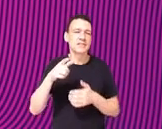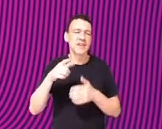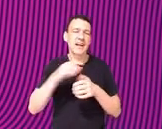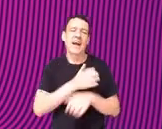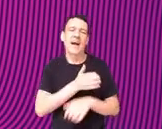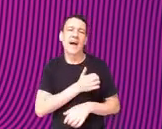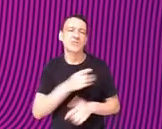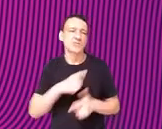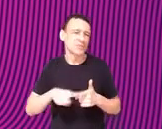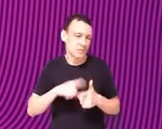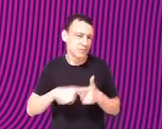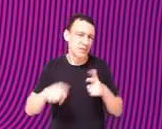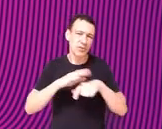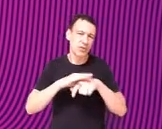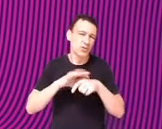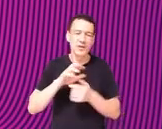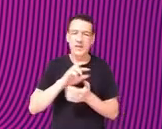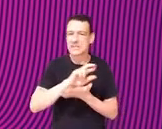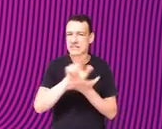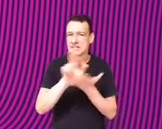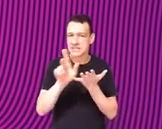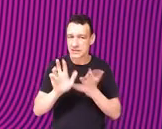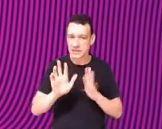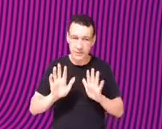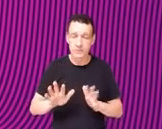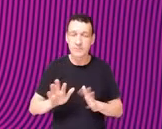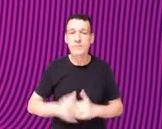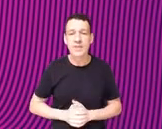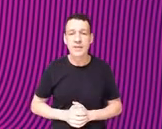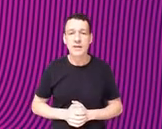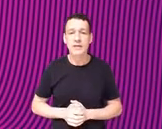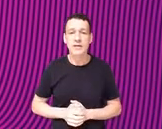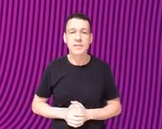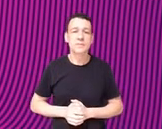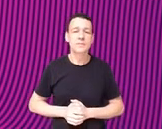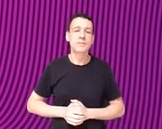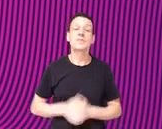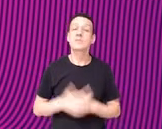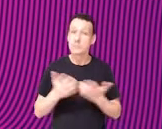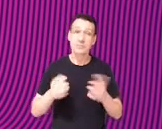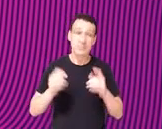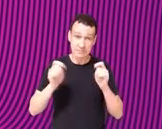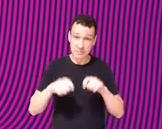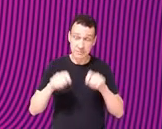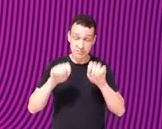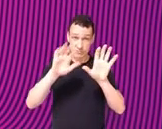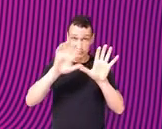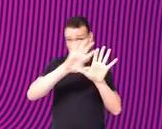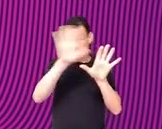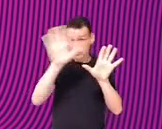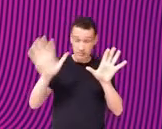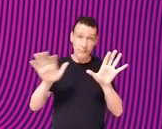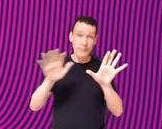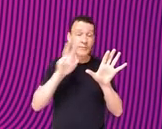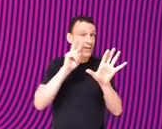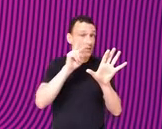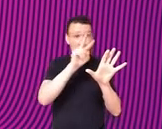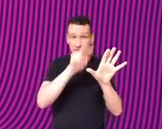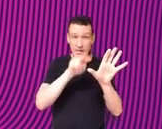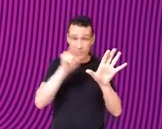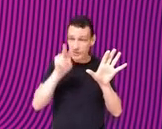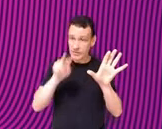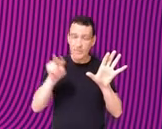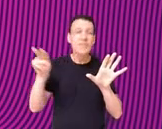doença reumatismal, e, de facto, temos aqui um mapeamento daquelas que são as principais causas de insuficiência cardíaca a nível